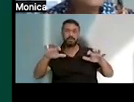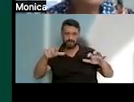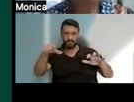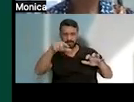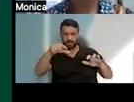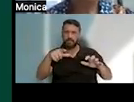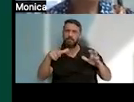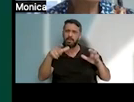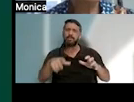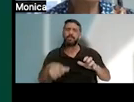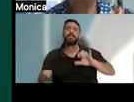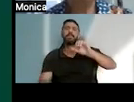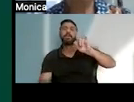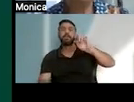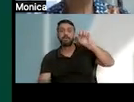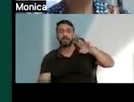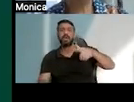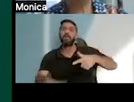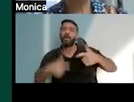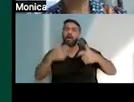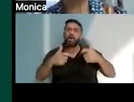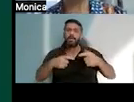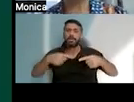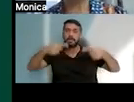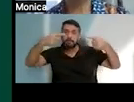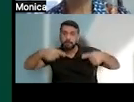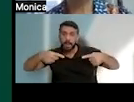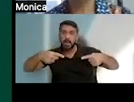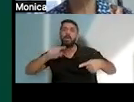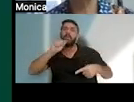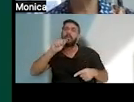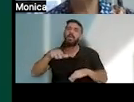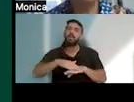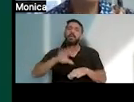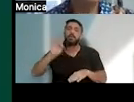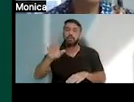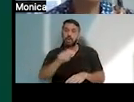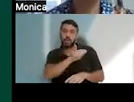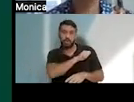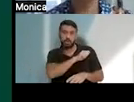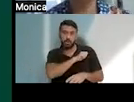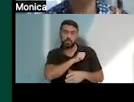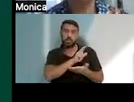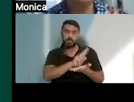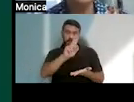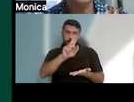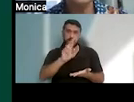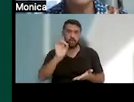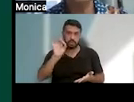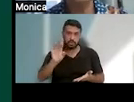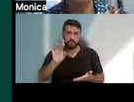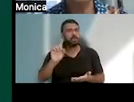no AGEM, nessa competição, participam não só estudantes de universidades, mas